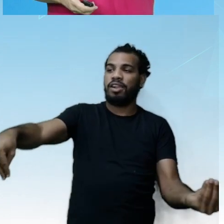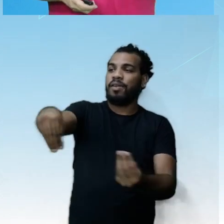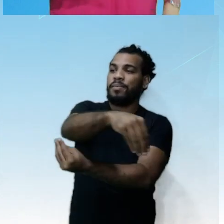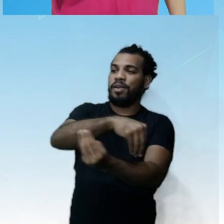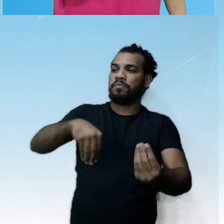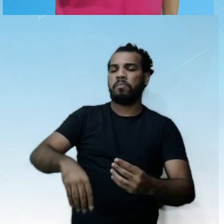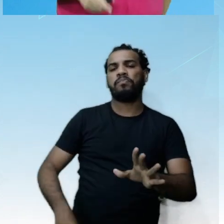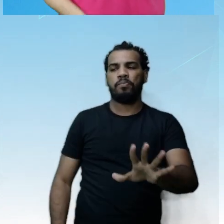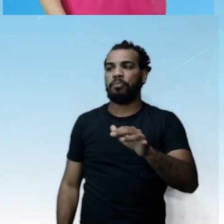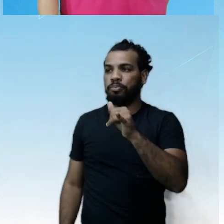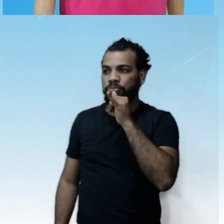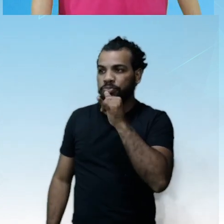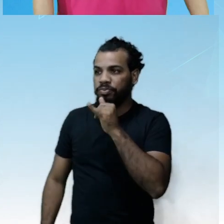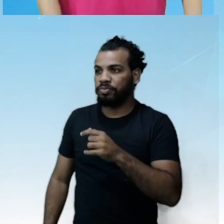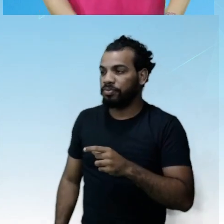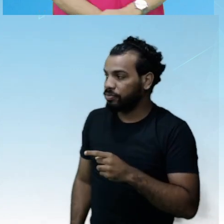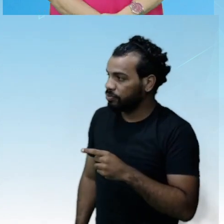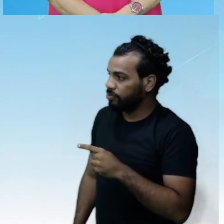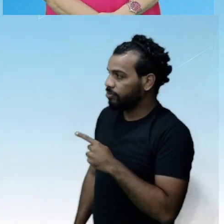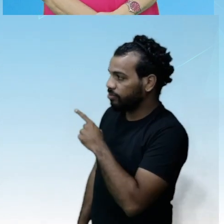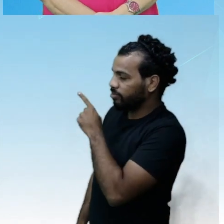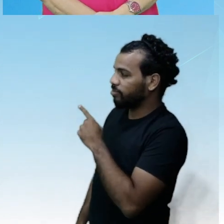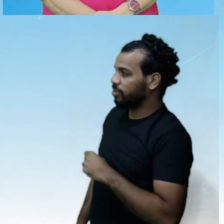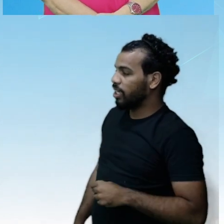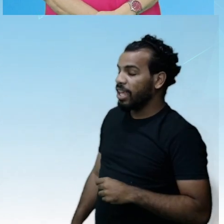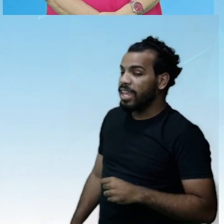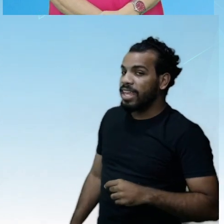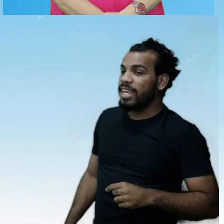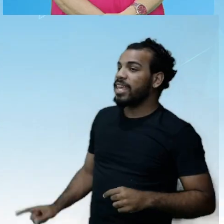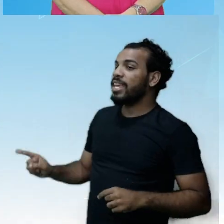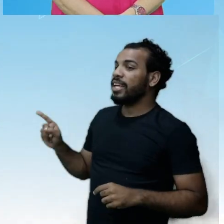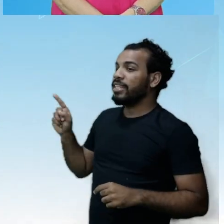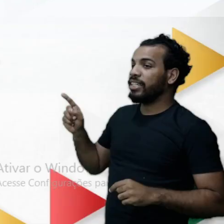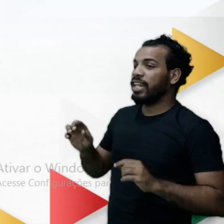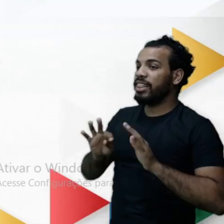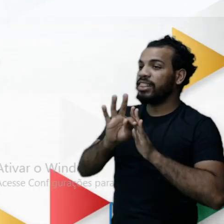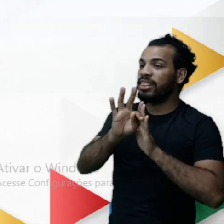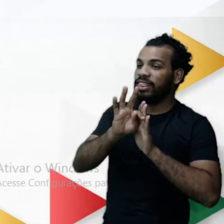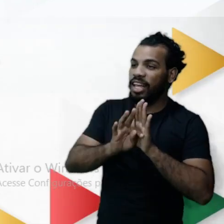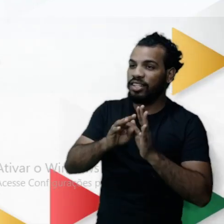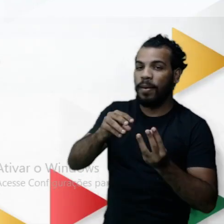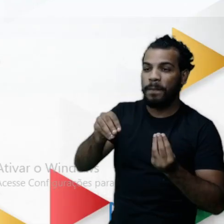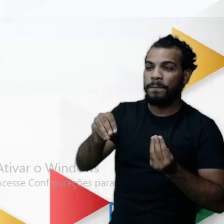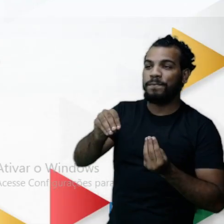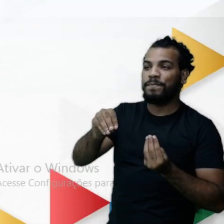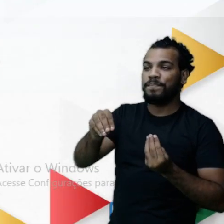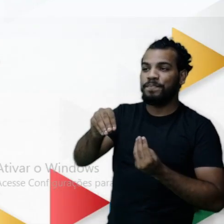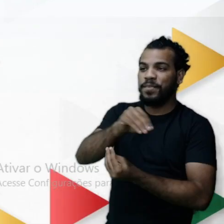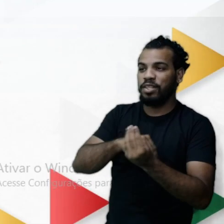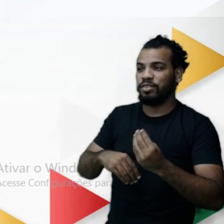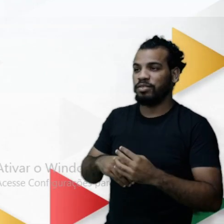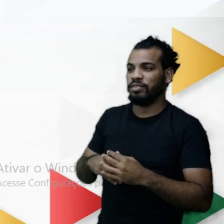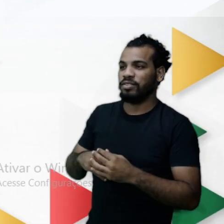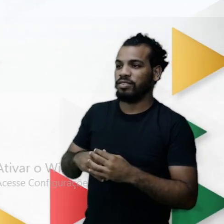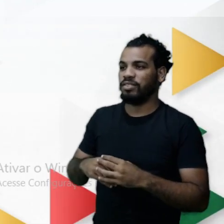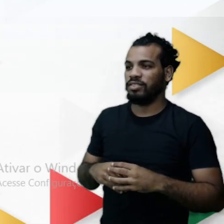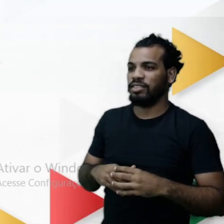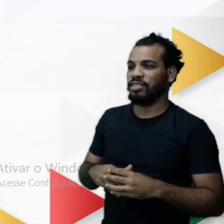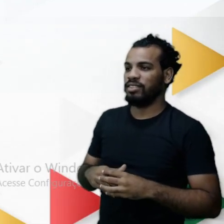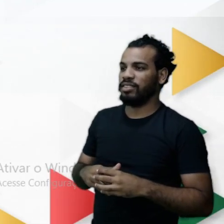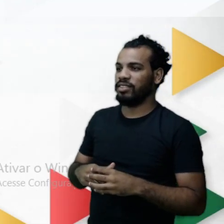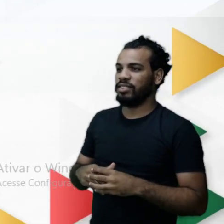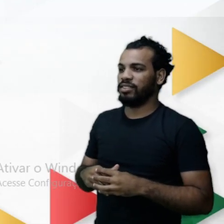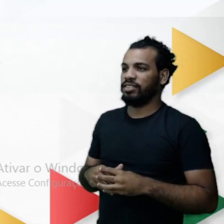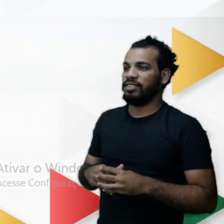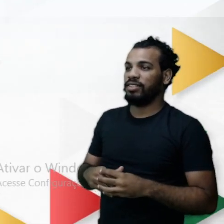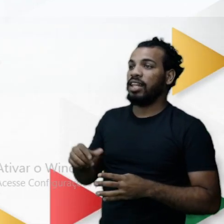Então, aqui trago para vocês um exemplo de um gênero, de um textual misto, o elemento verbal e o